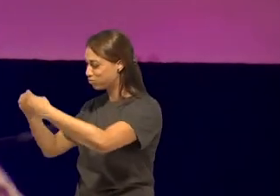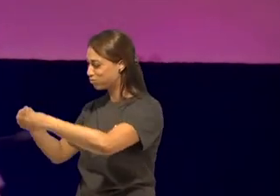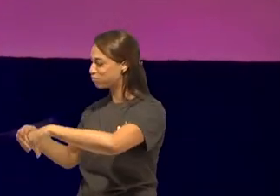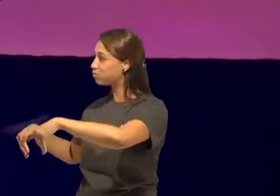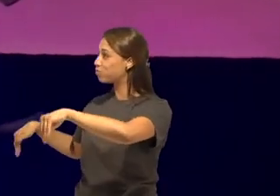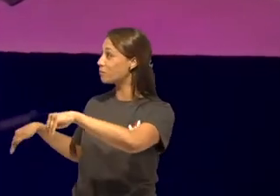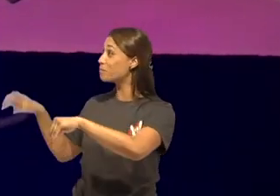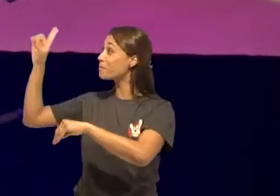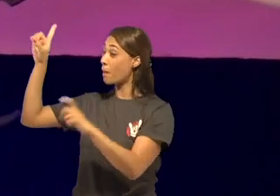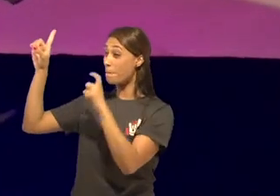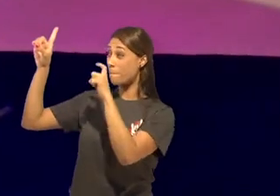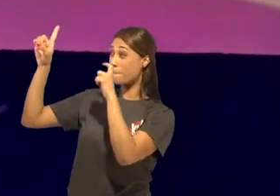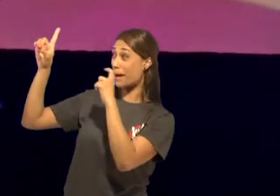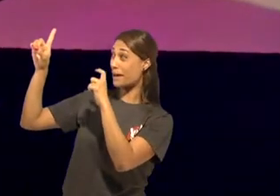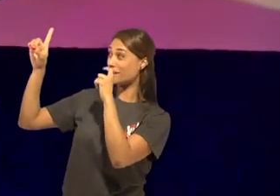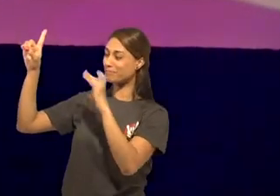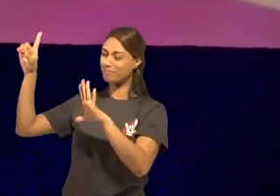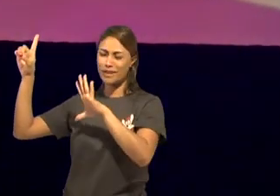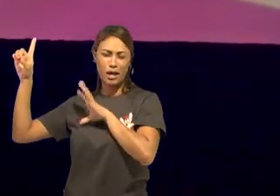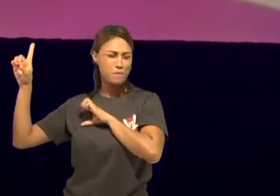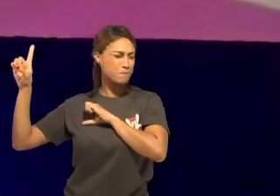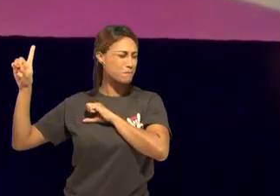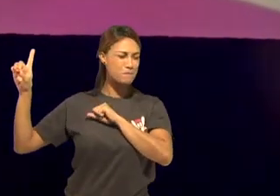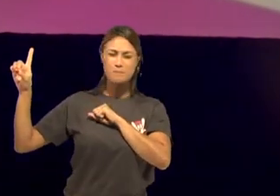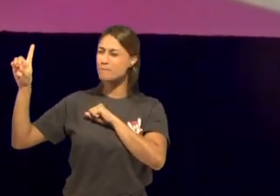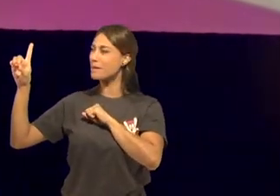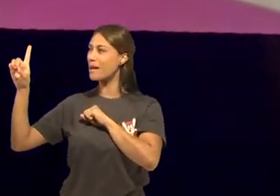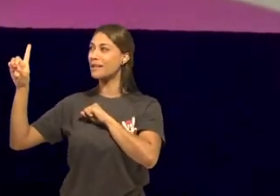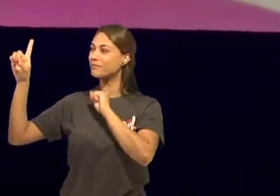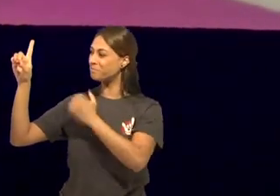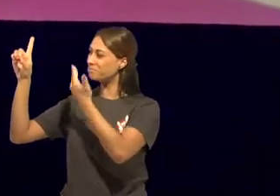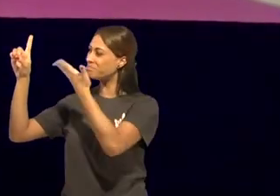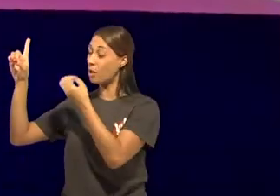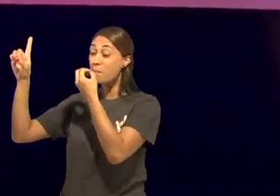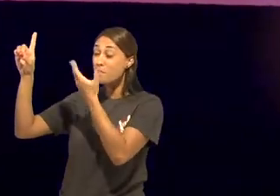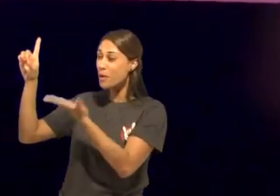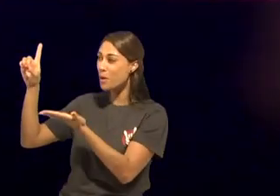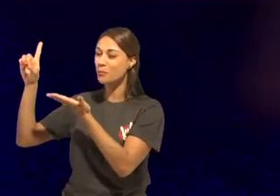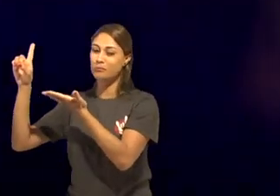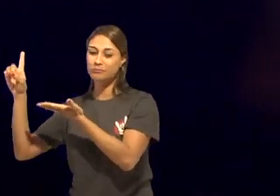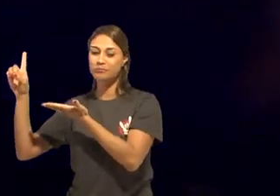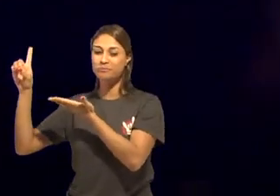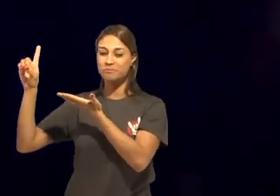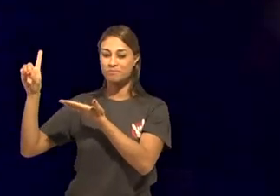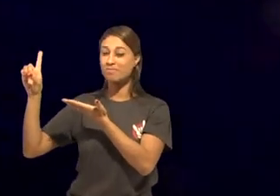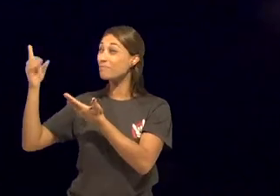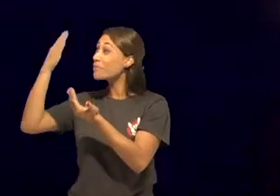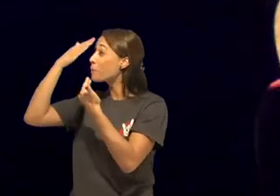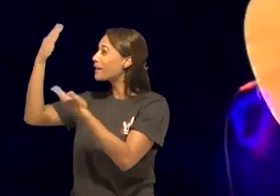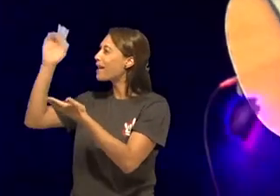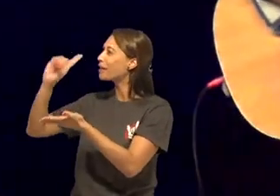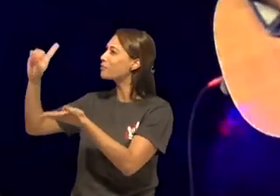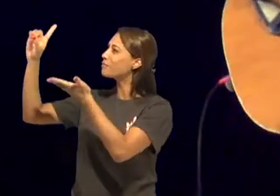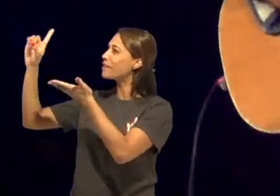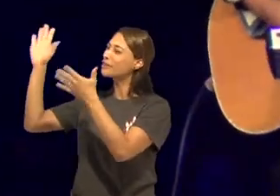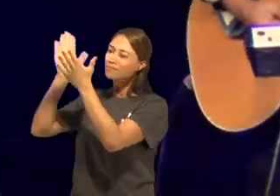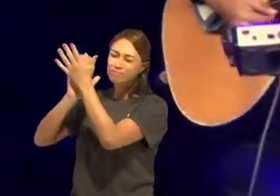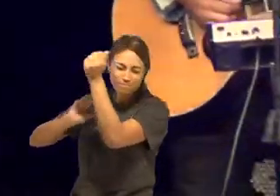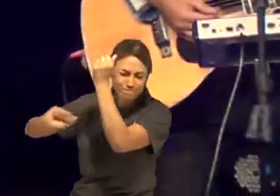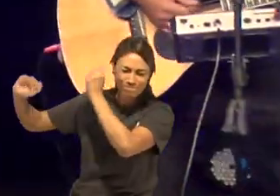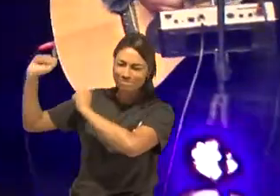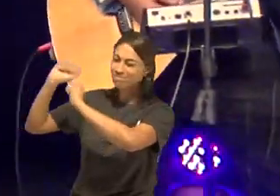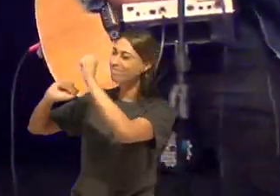te chamo de meu Pai. Pai, meu Pai, meu amado Pai, te chamar assim é bom demais. Obrigado, Pai, te adoro, Pai, te amo,